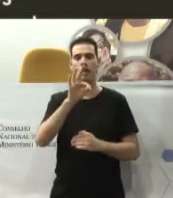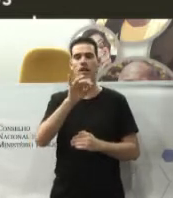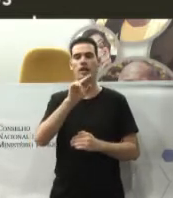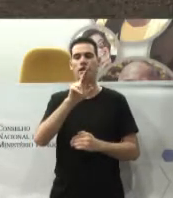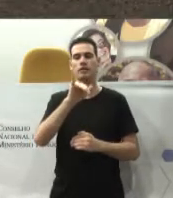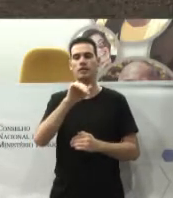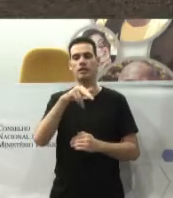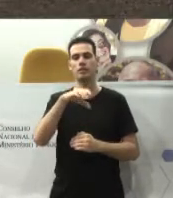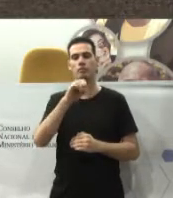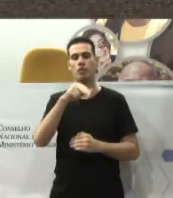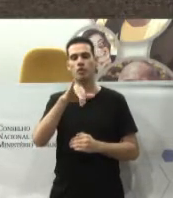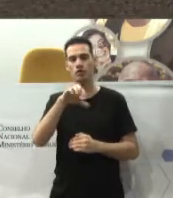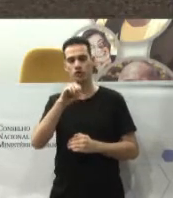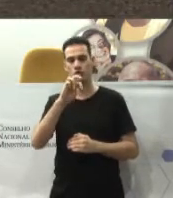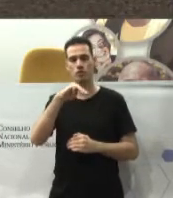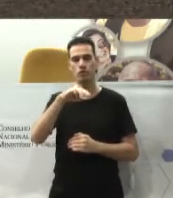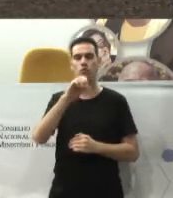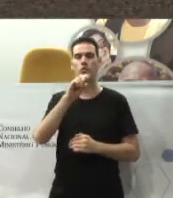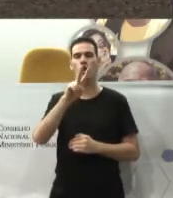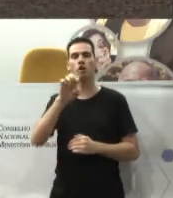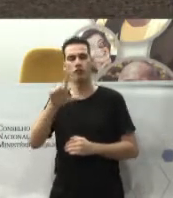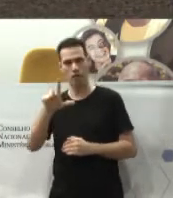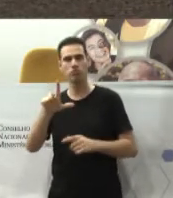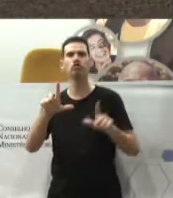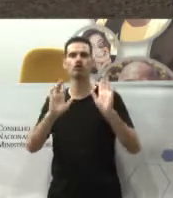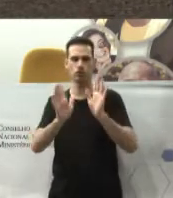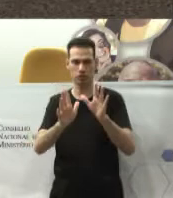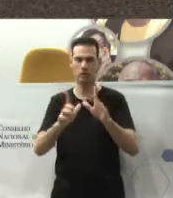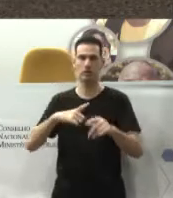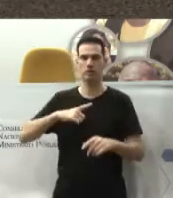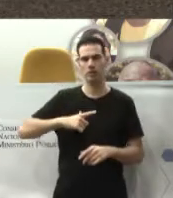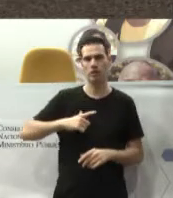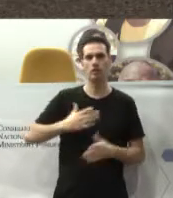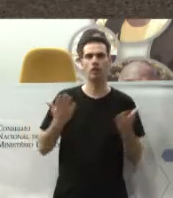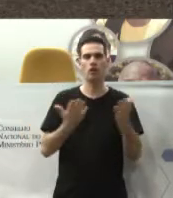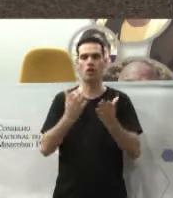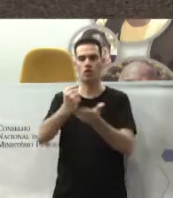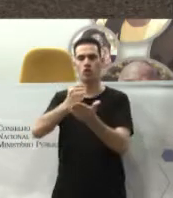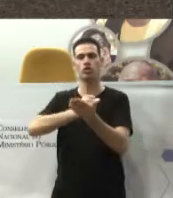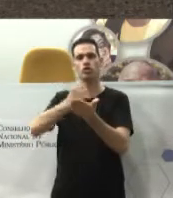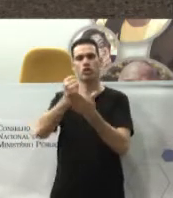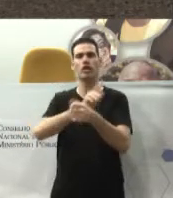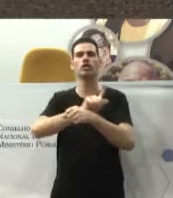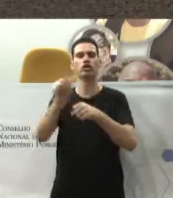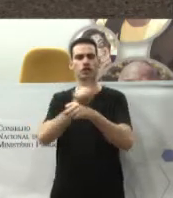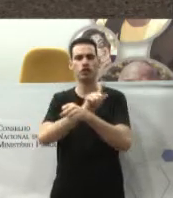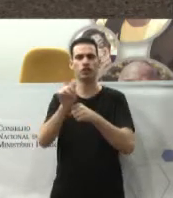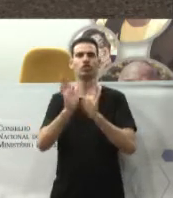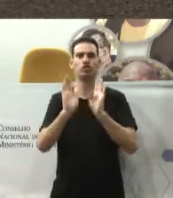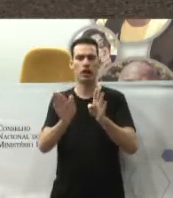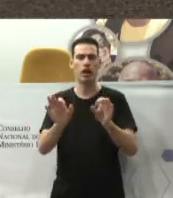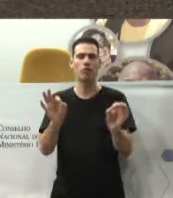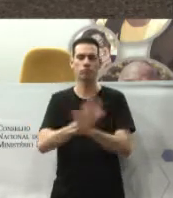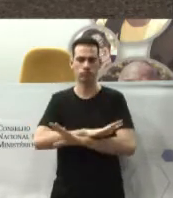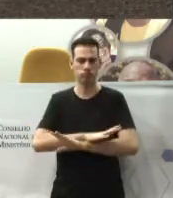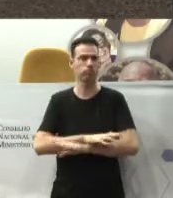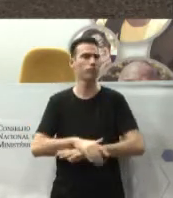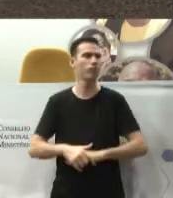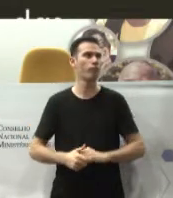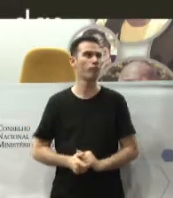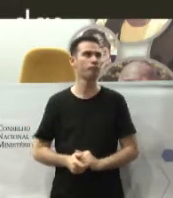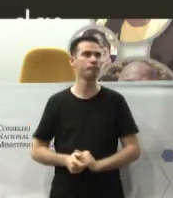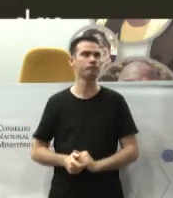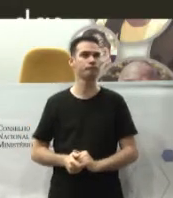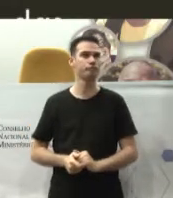essa cessão. Então, finalmente, o contrato de gestão está perfeito depois de muitas idas e vindas.